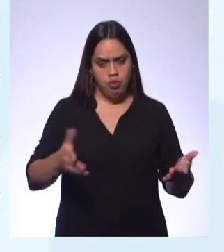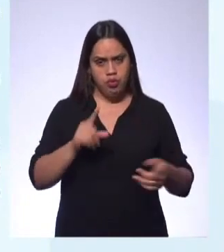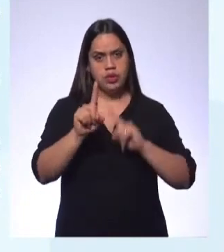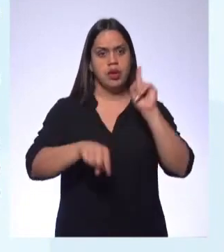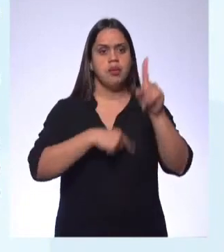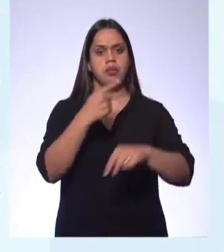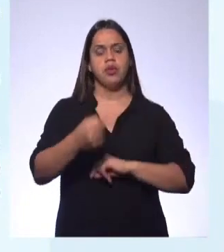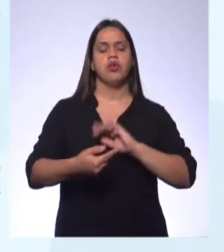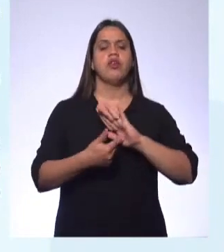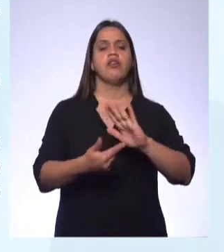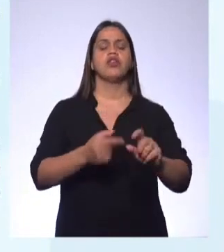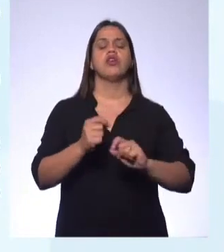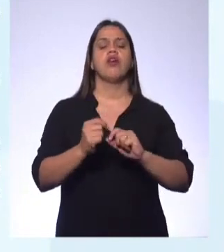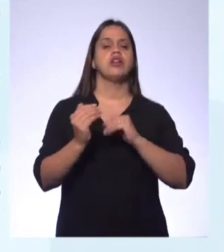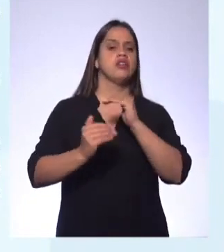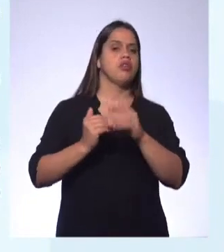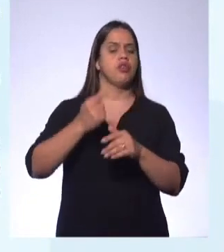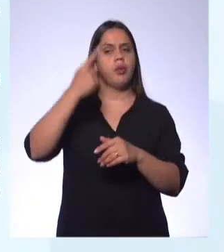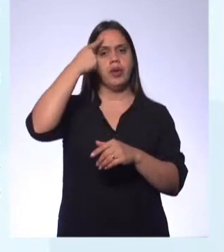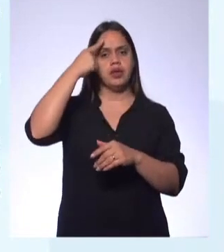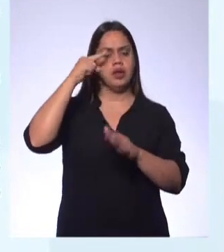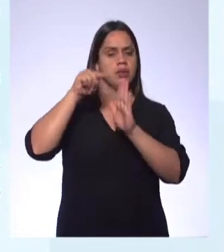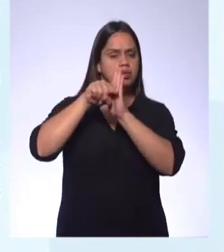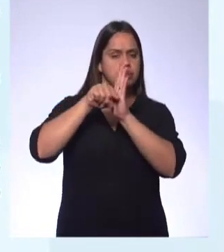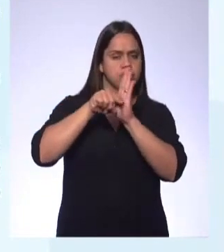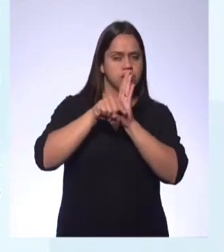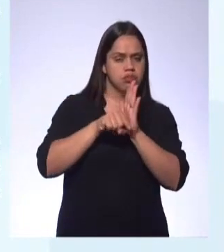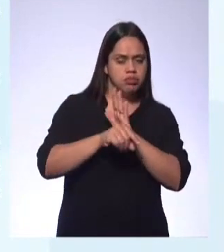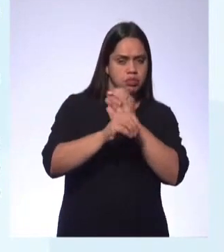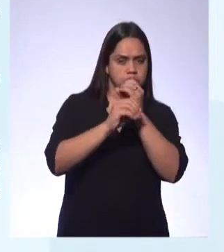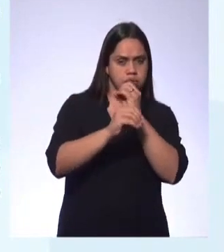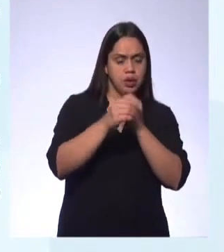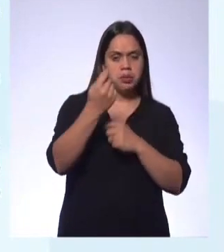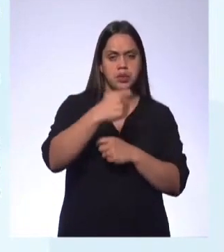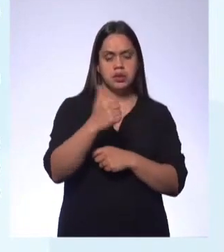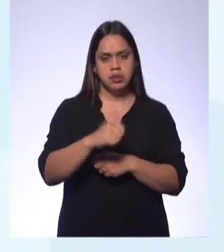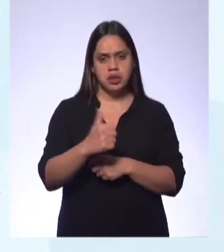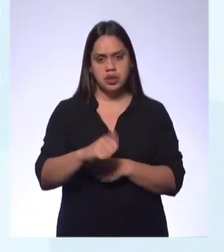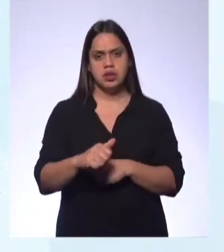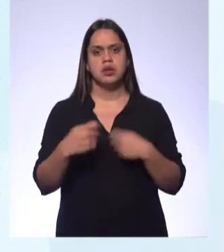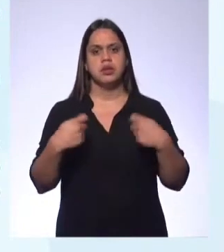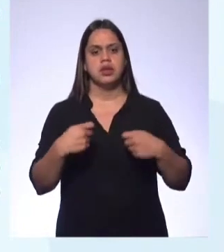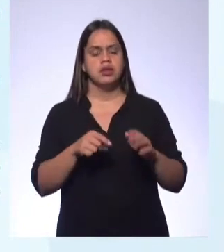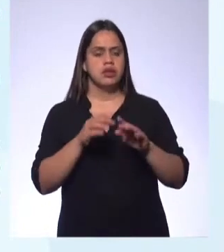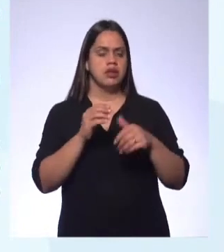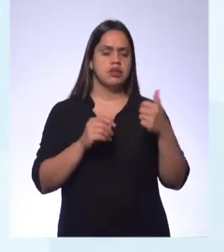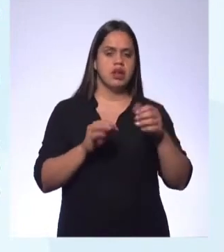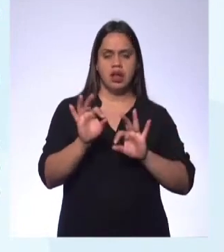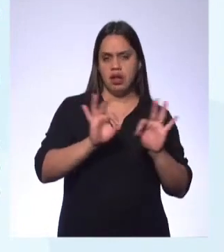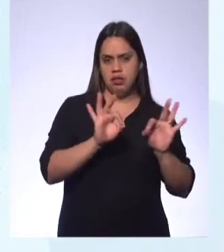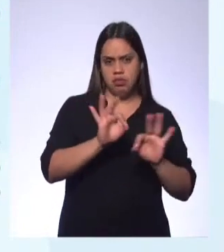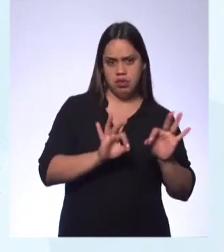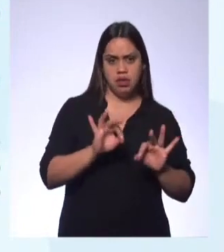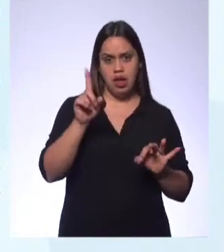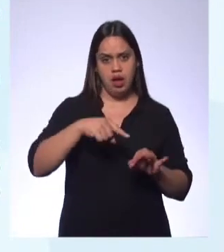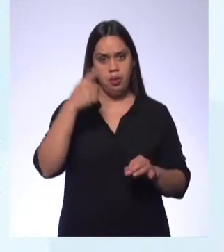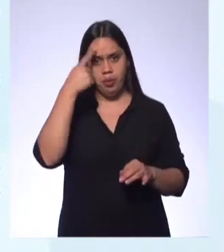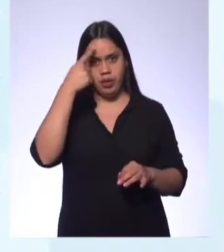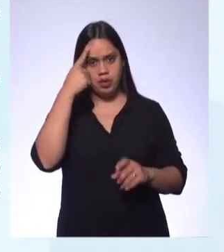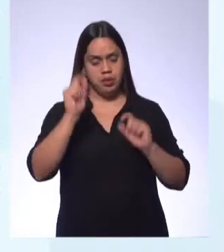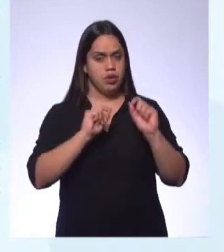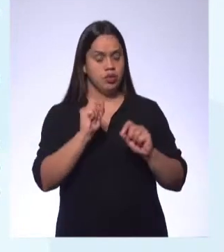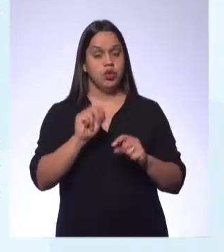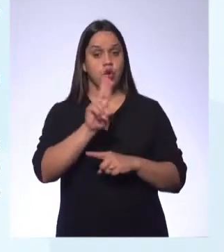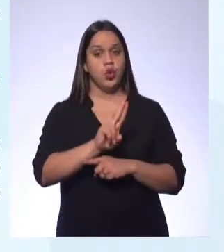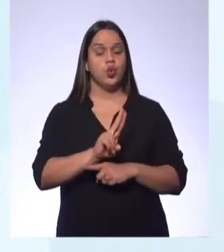vai desenvolver um pensamento científico e precisa ser avaliado, precisa ser analisado. Ou seja, é um pensamento baseado